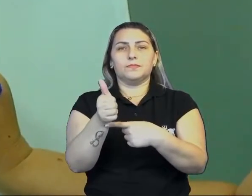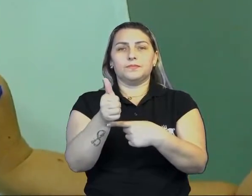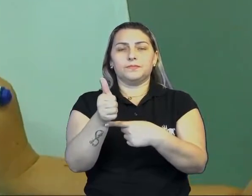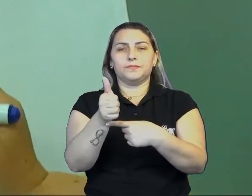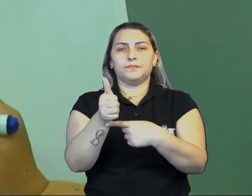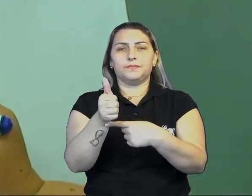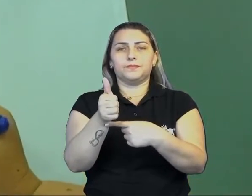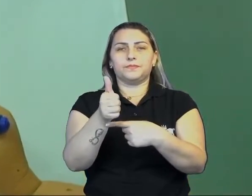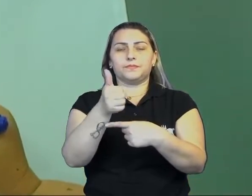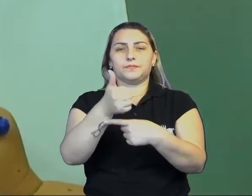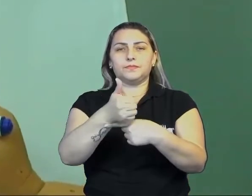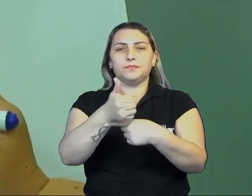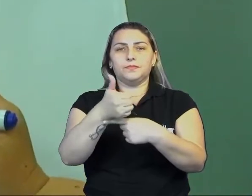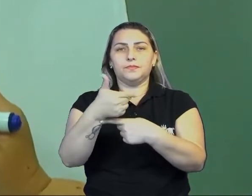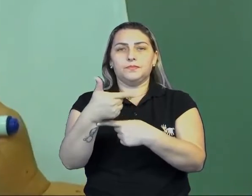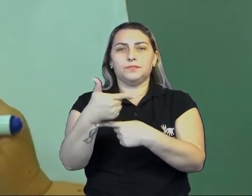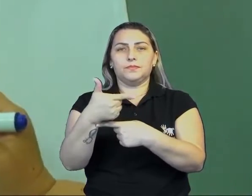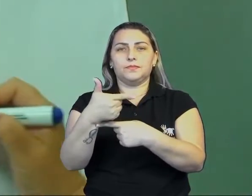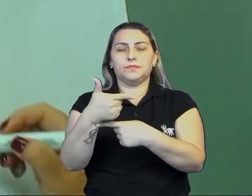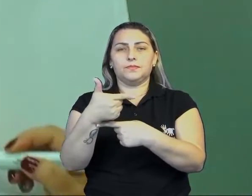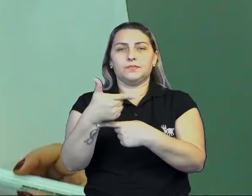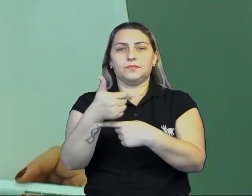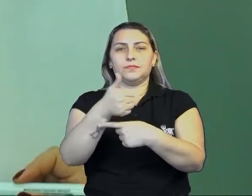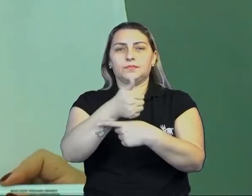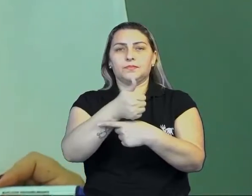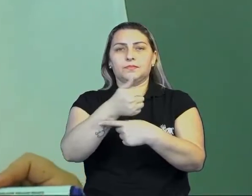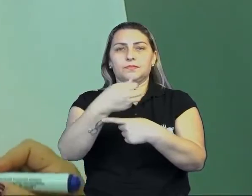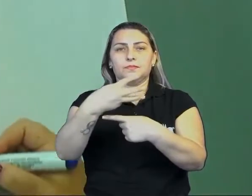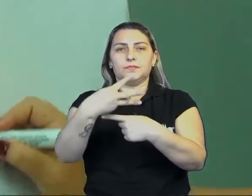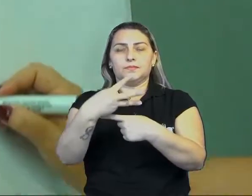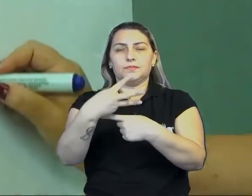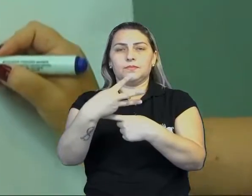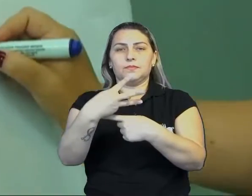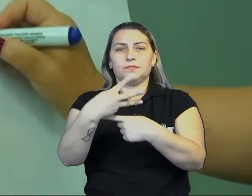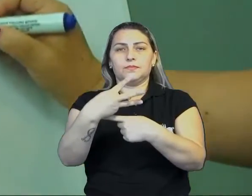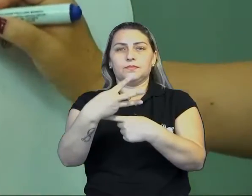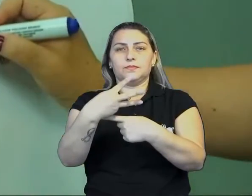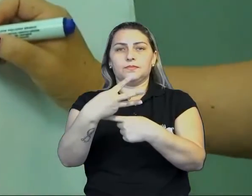10, 11, 12,